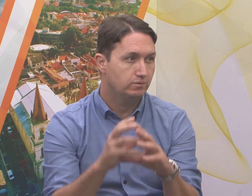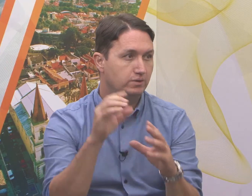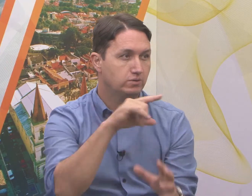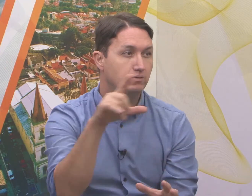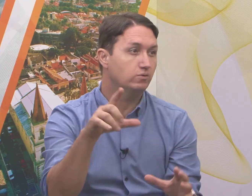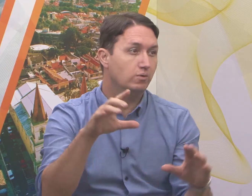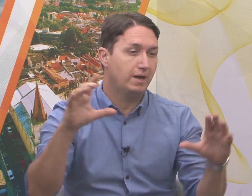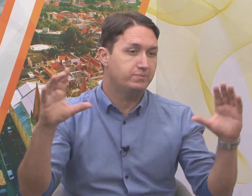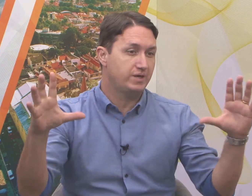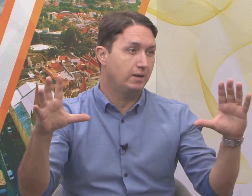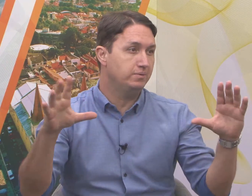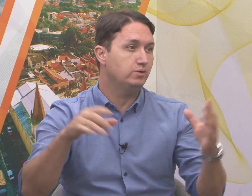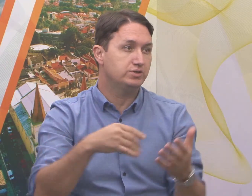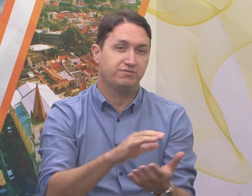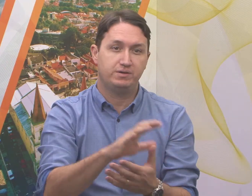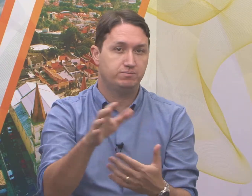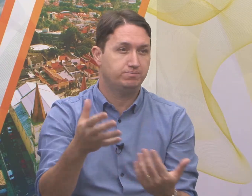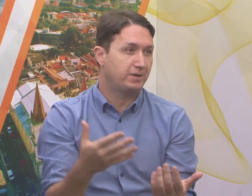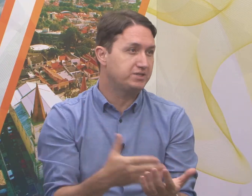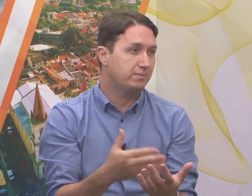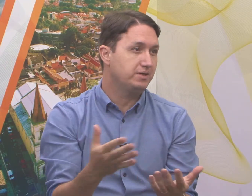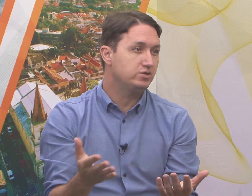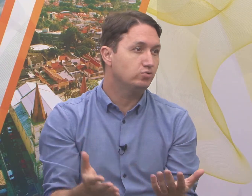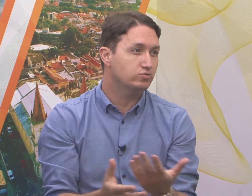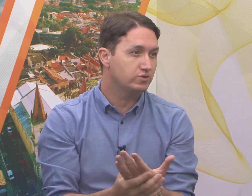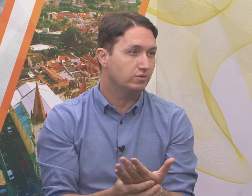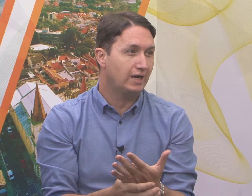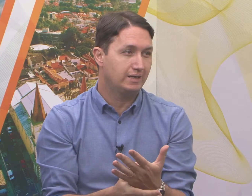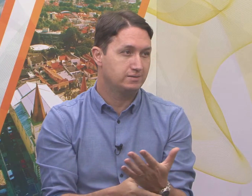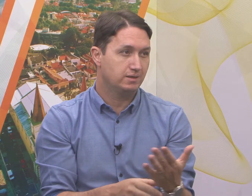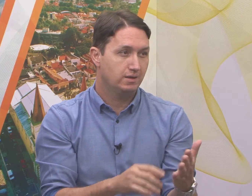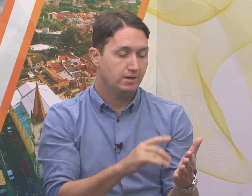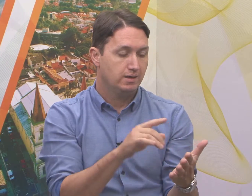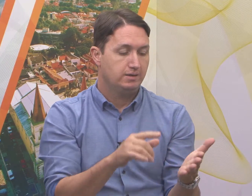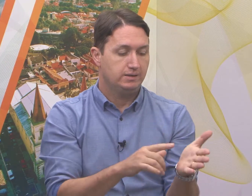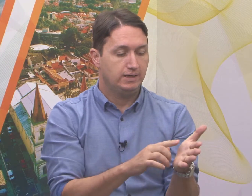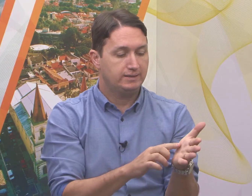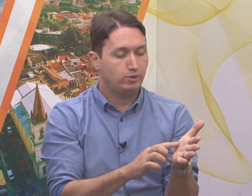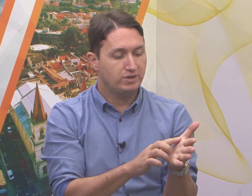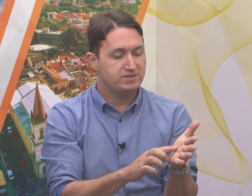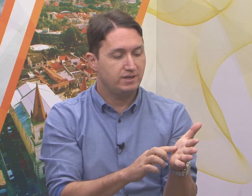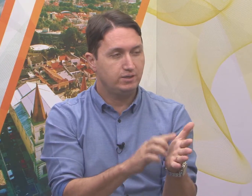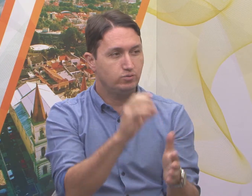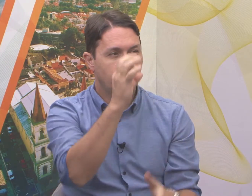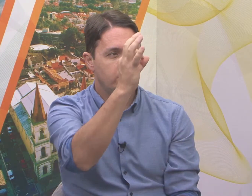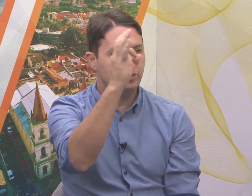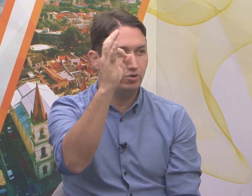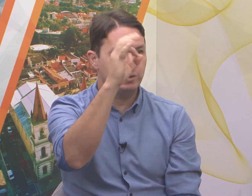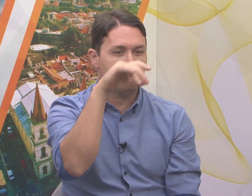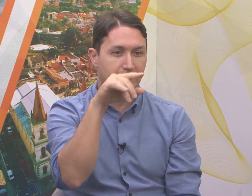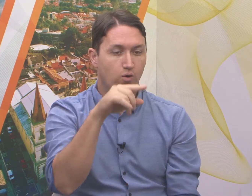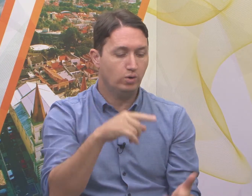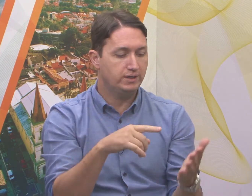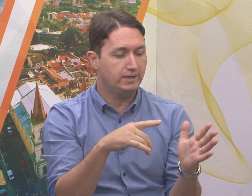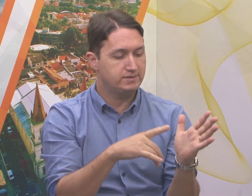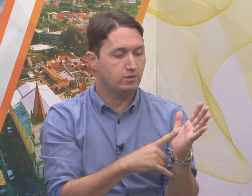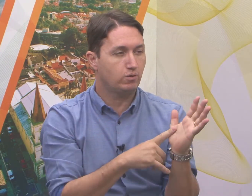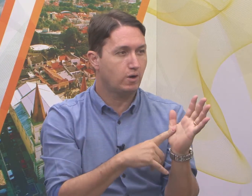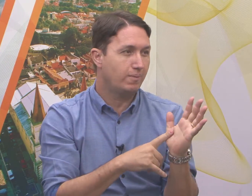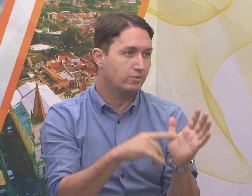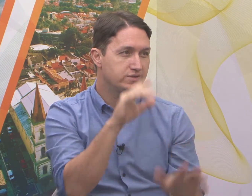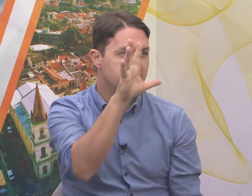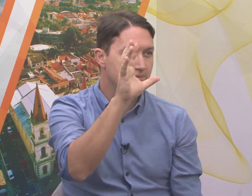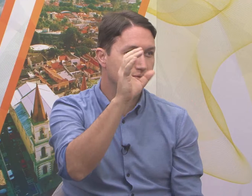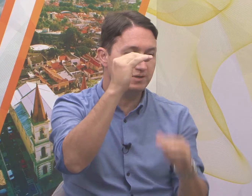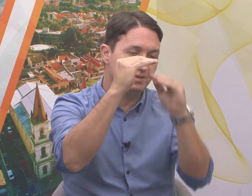Maps. Então, entrou no Google Maps, abriu, que já vem praticamente em todos os celulares, né? E daí tem o desenho do abrigo de ônibus lá na rua dele. Se ele